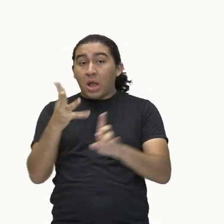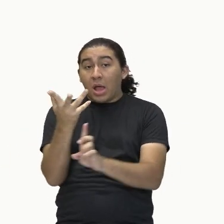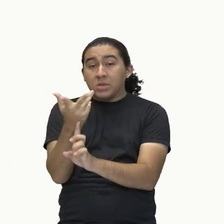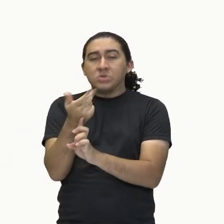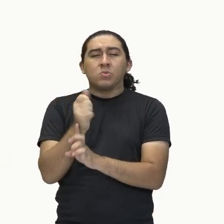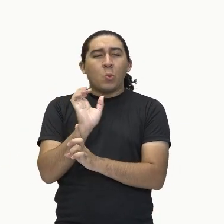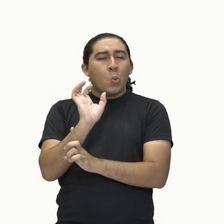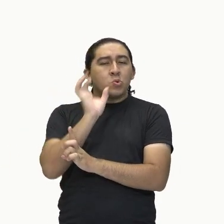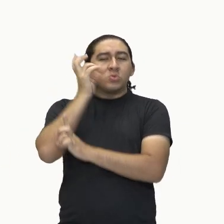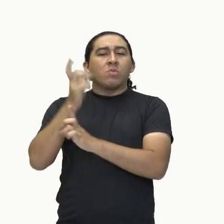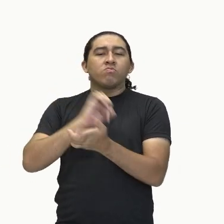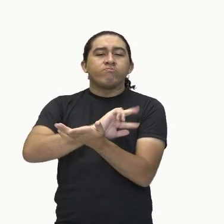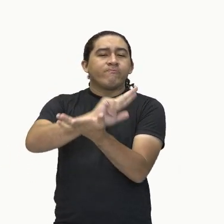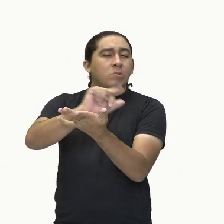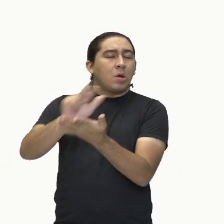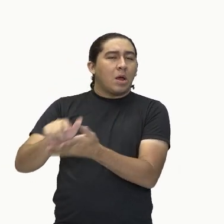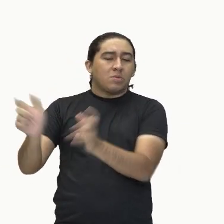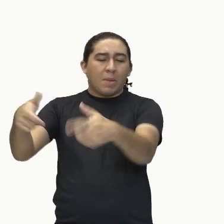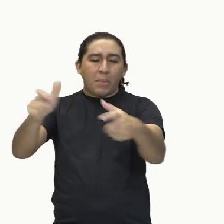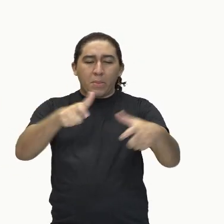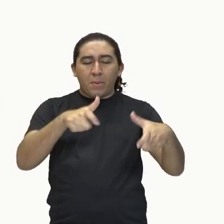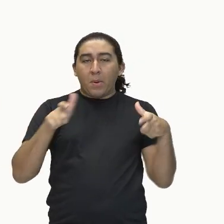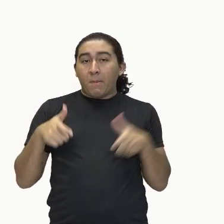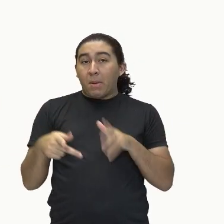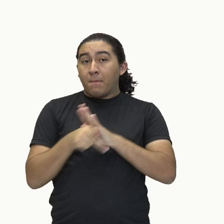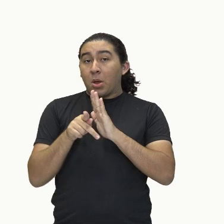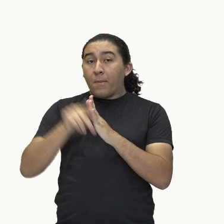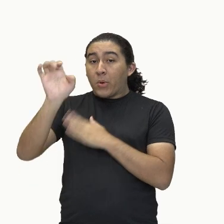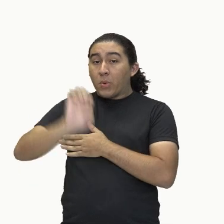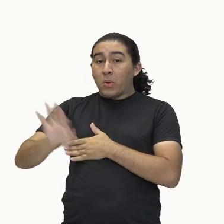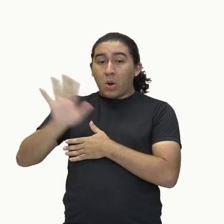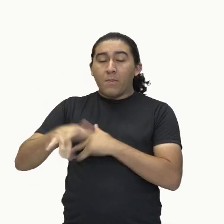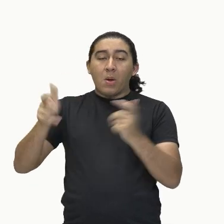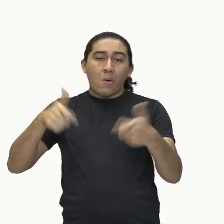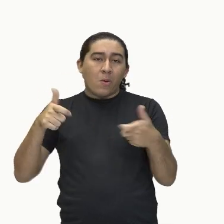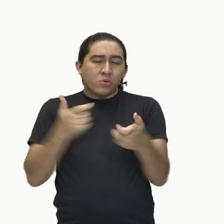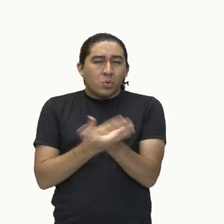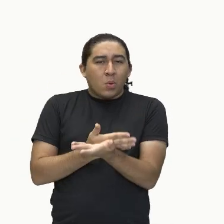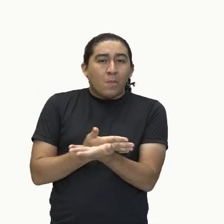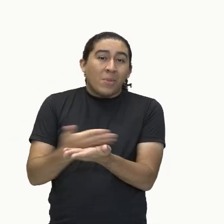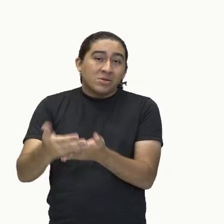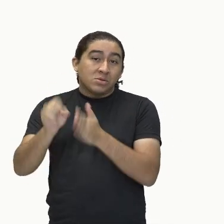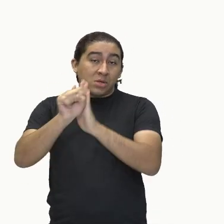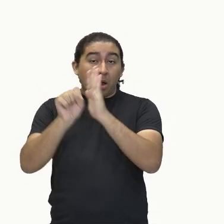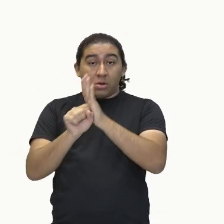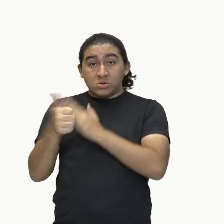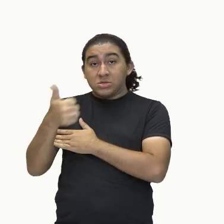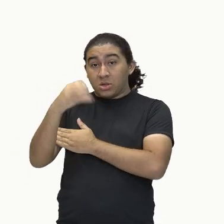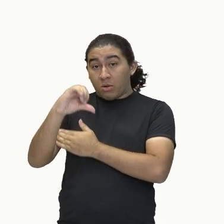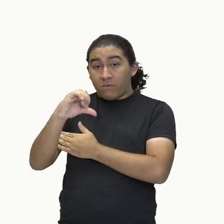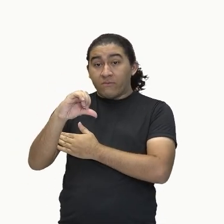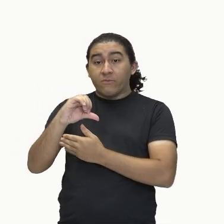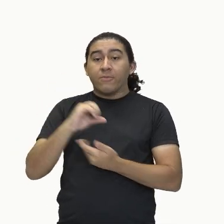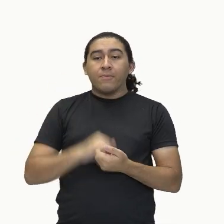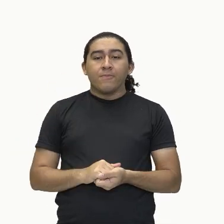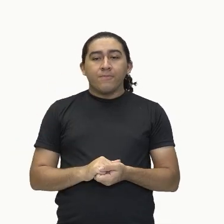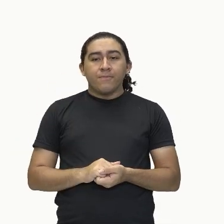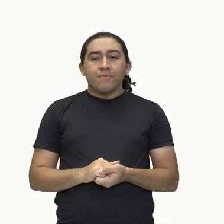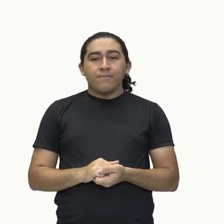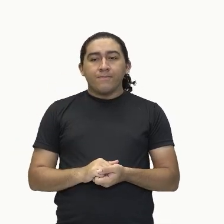ocorreram em diversos locais da Europa a partir do início do século XIX. O